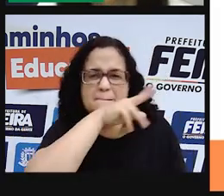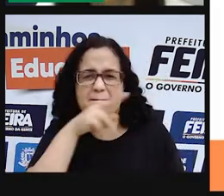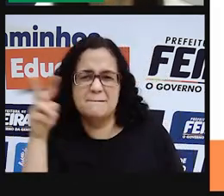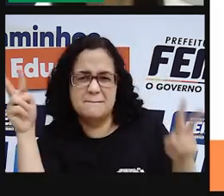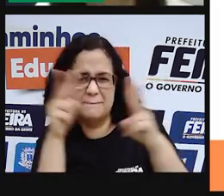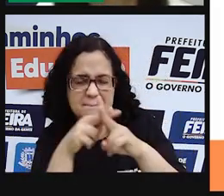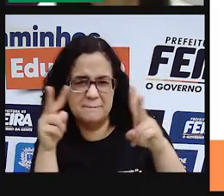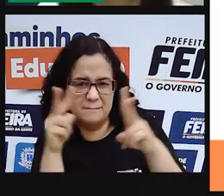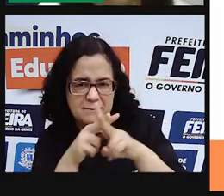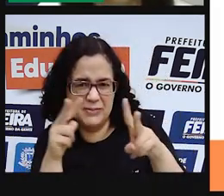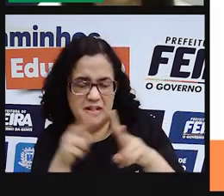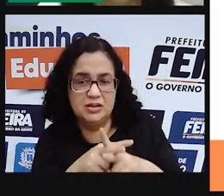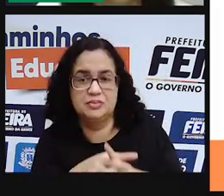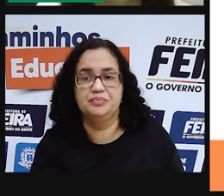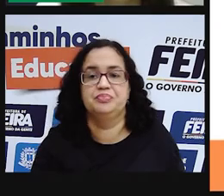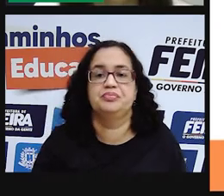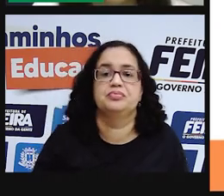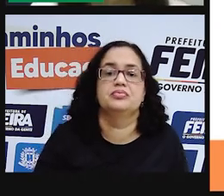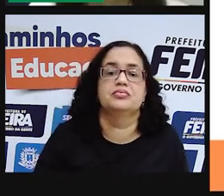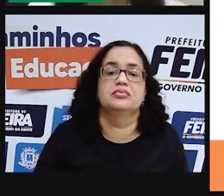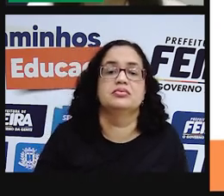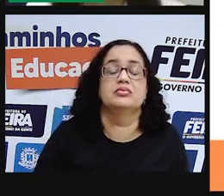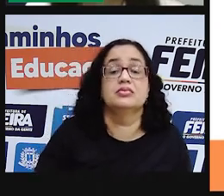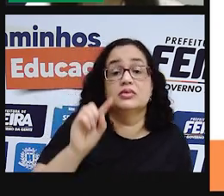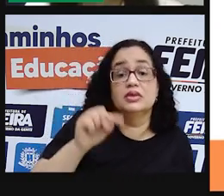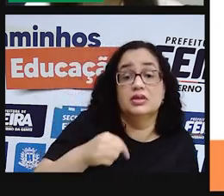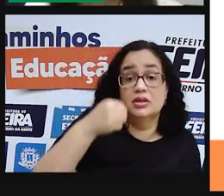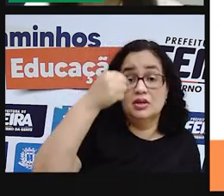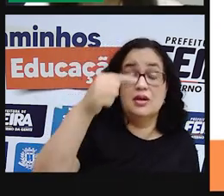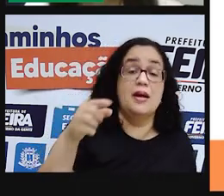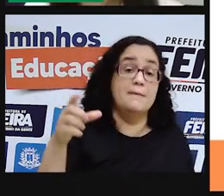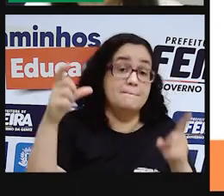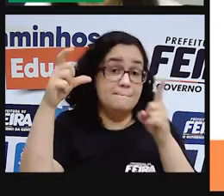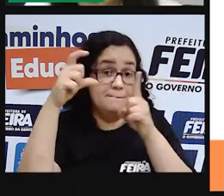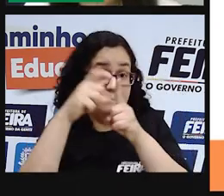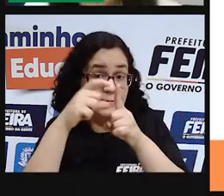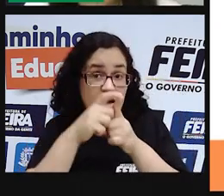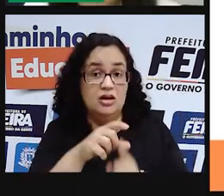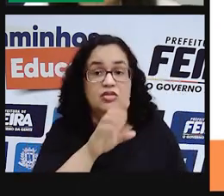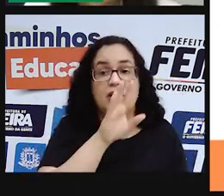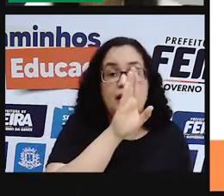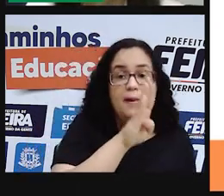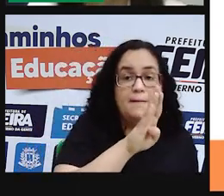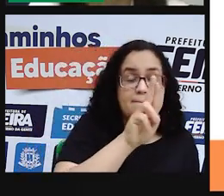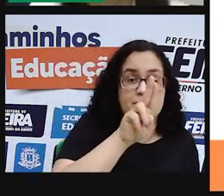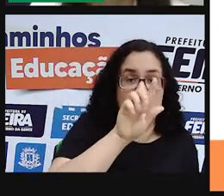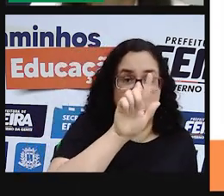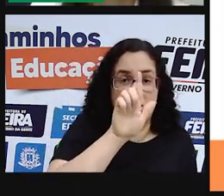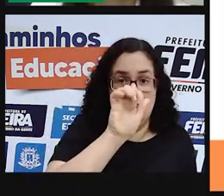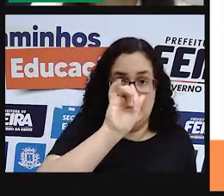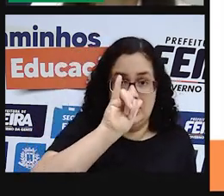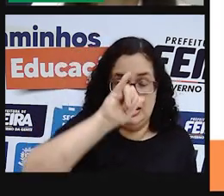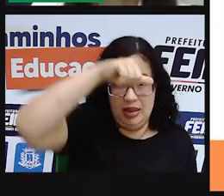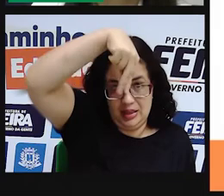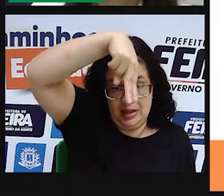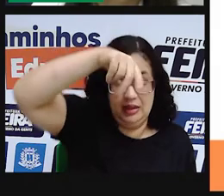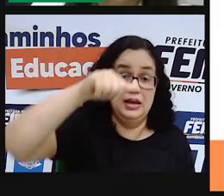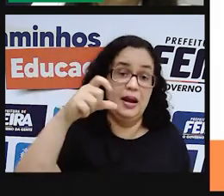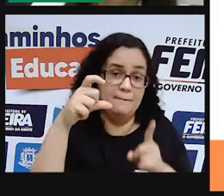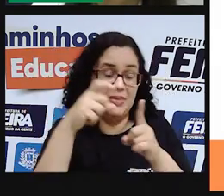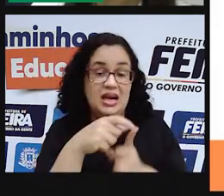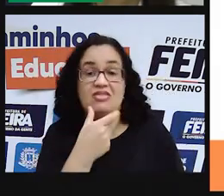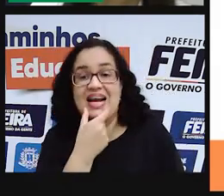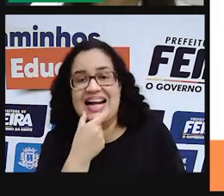na tradução para o português. Então, a partir da palavra bully, que é em inglês, se criou a expressão